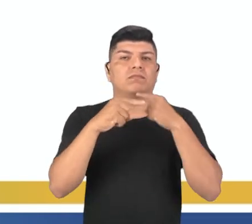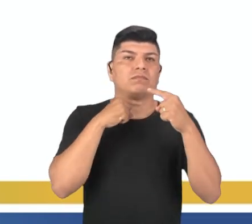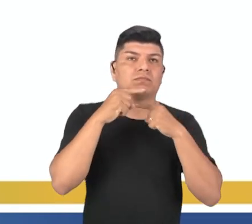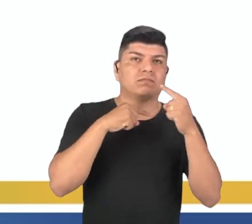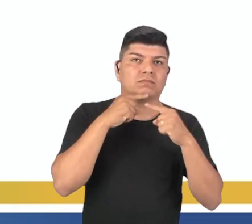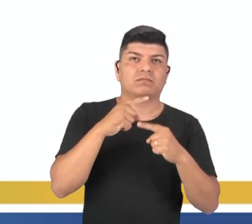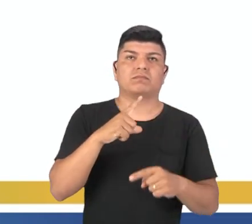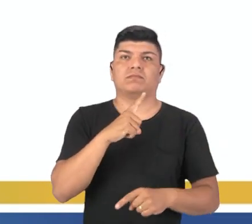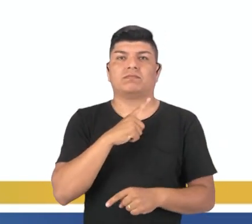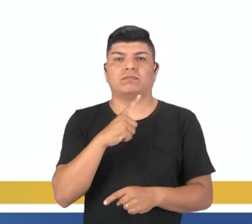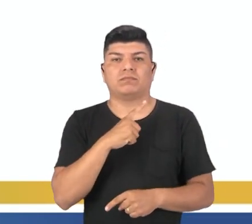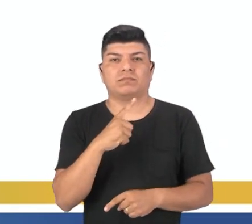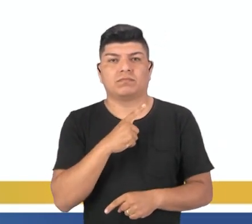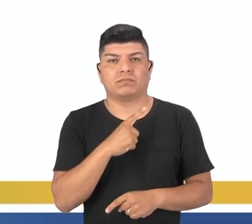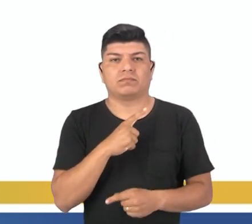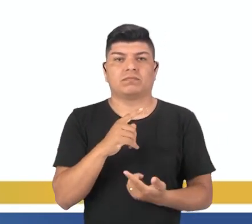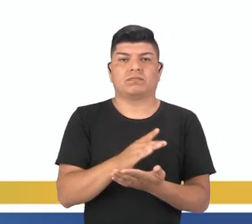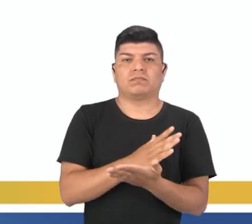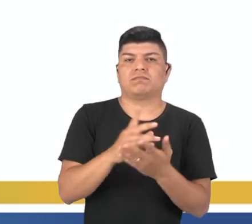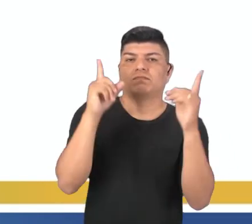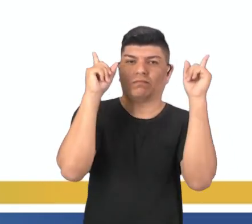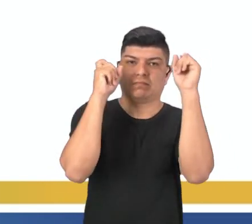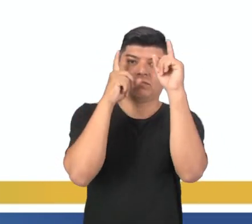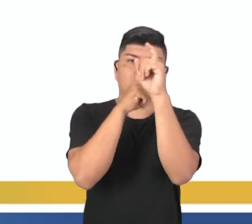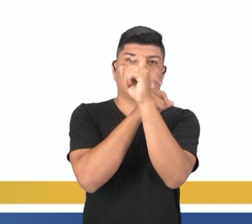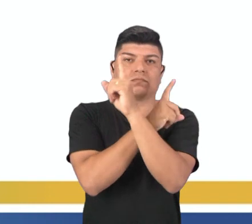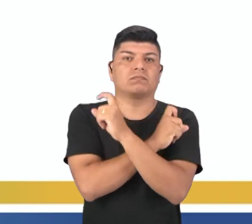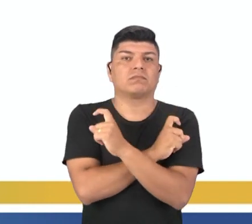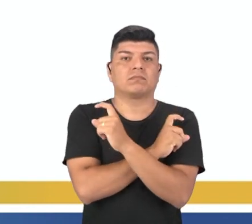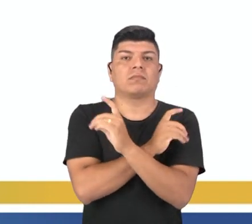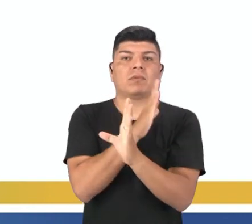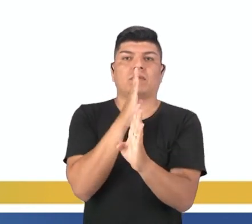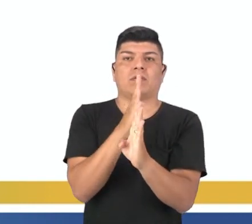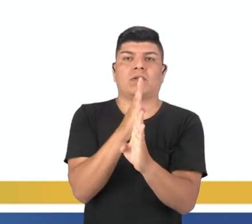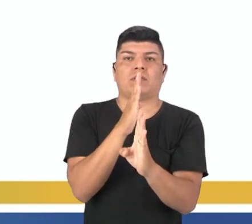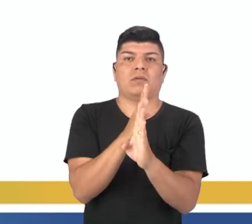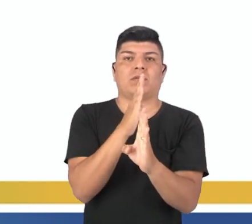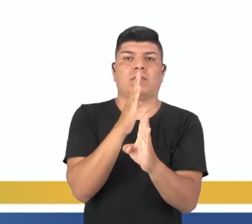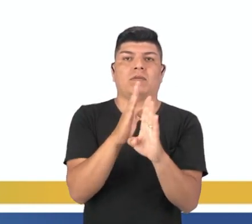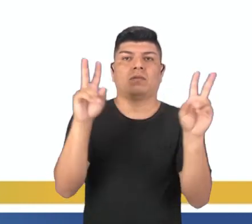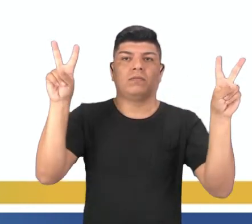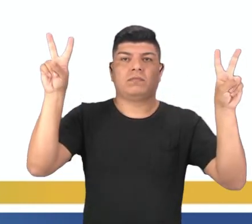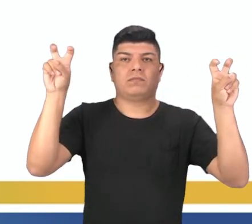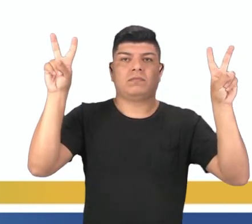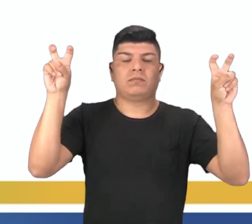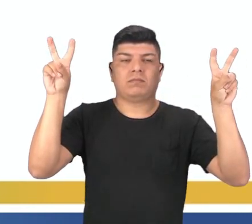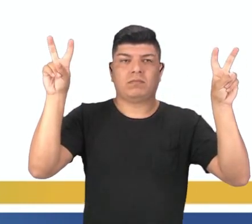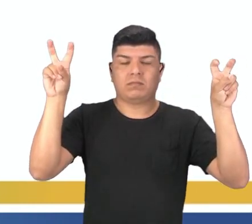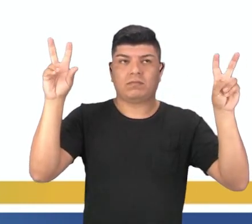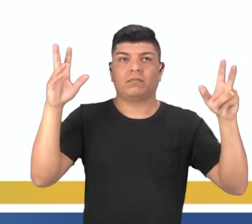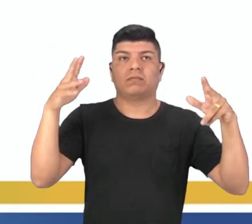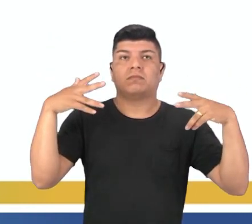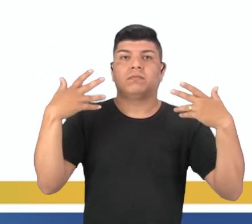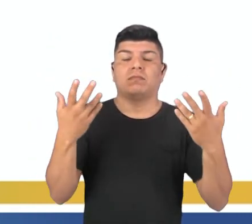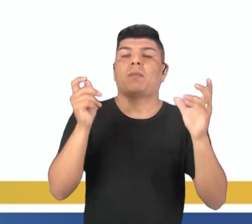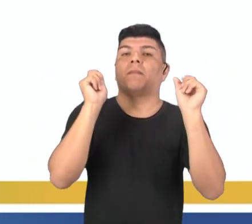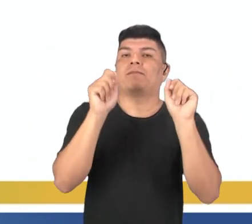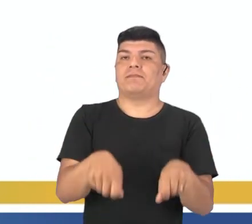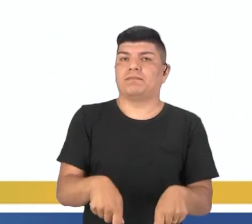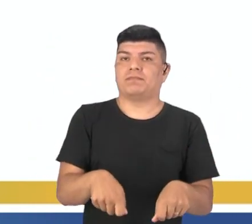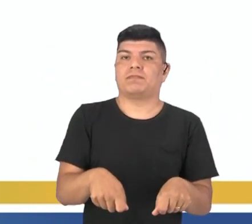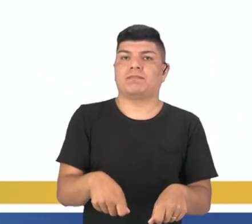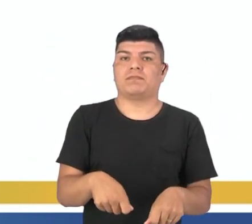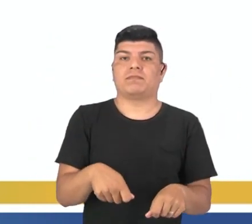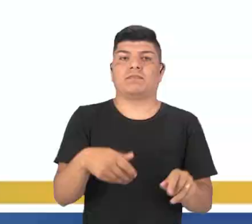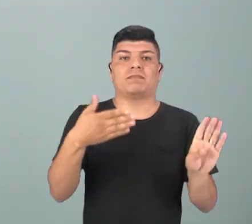alguma dúvida, né, alguma dificuldade em relação a esse conteúdo, você